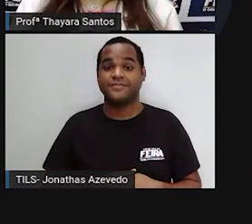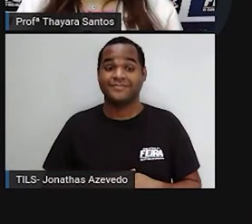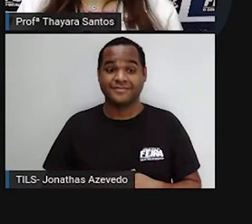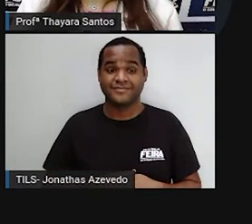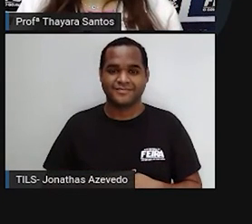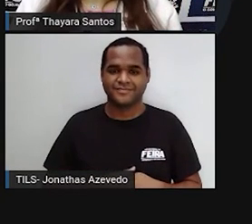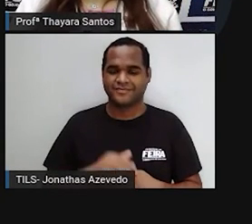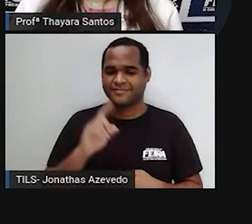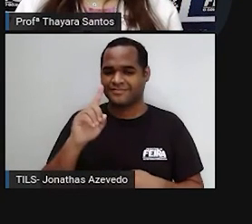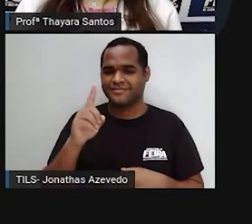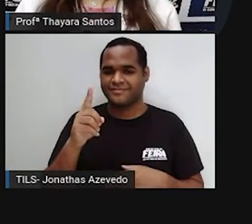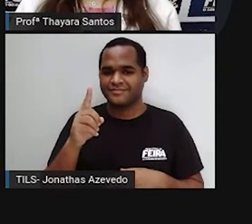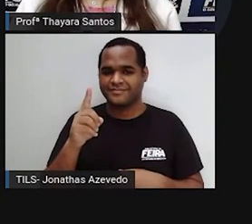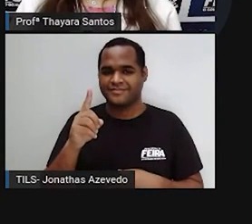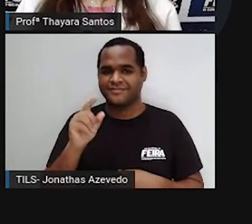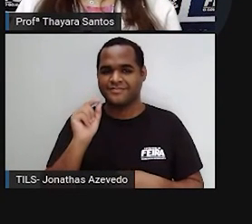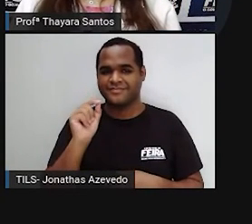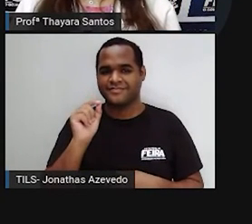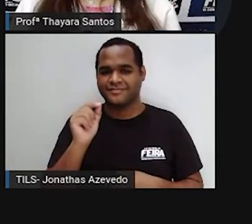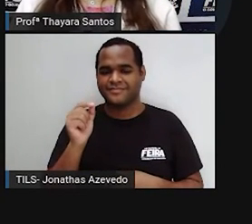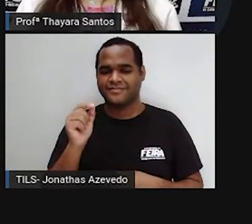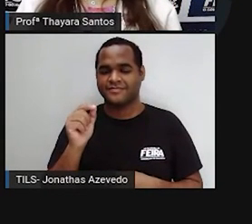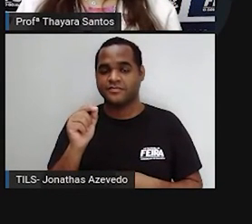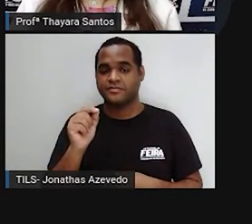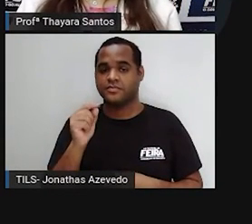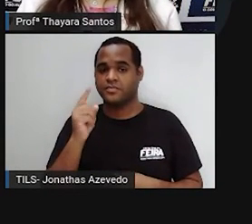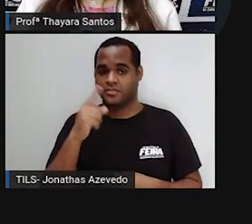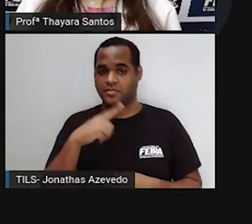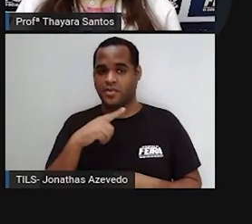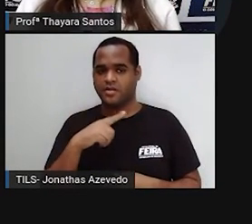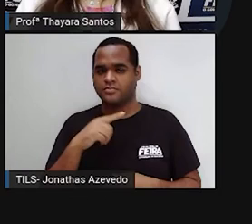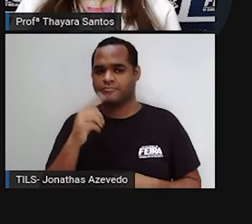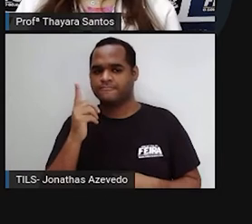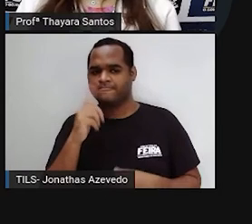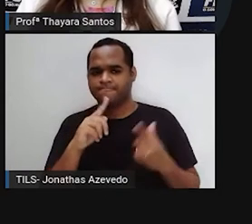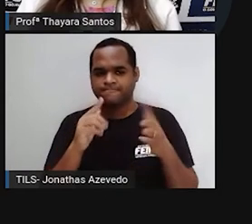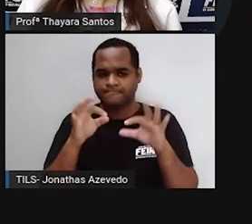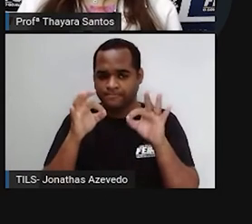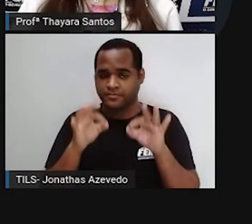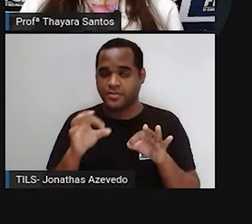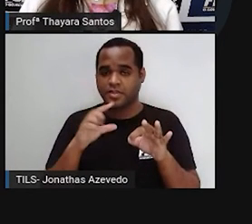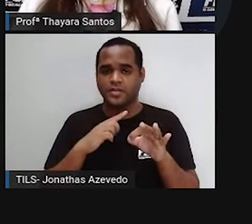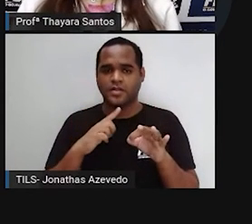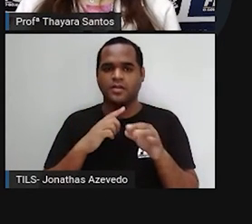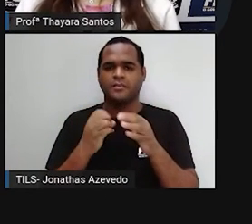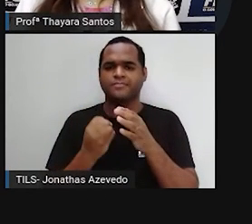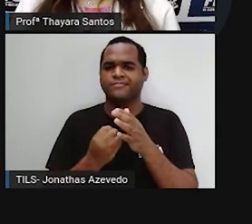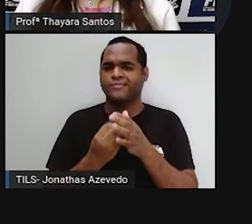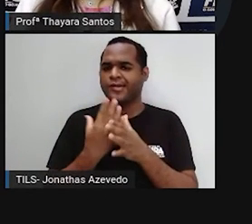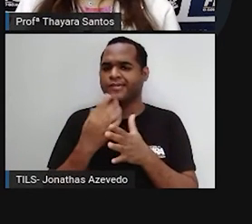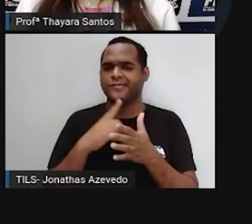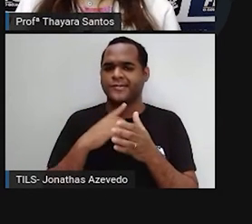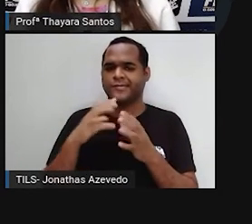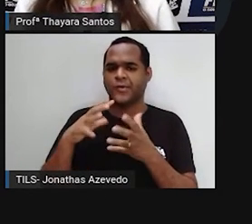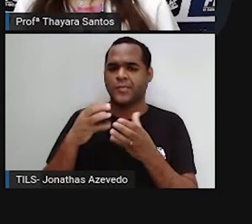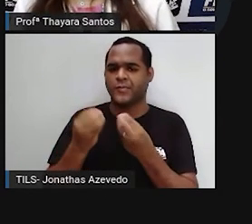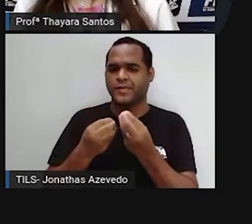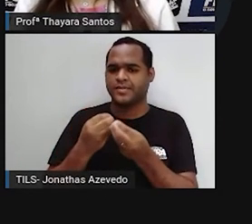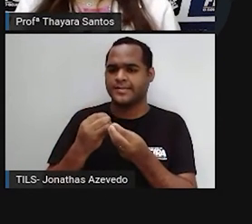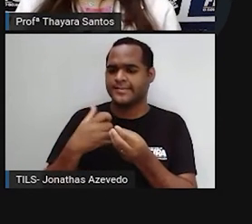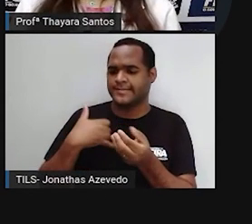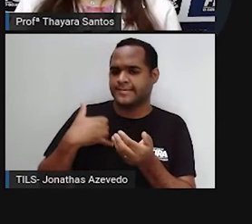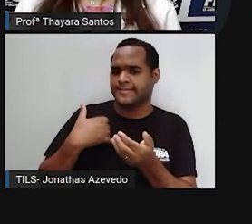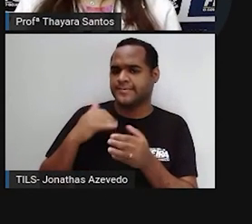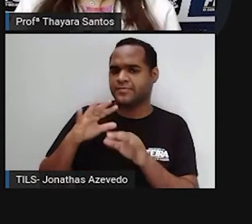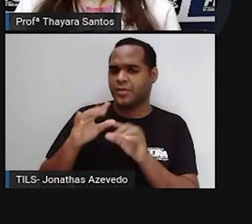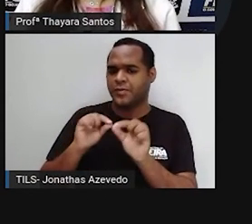aqui. E aqui ele tem algumas afirmações, né? Fenômeno que originou o universo. Idade aproximada do